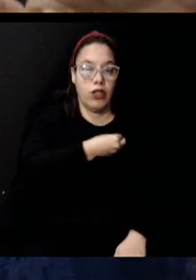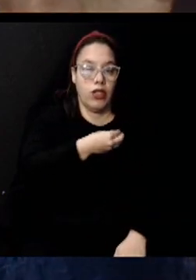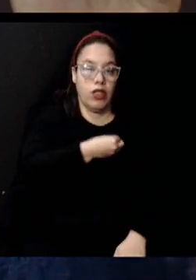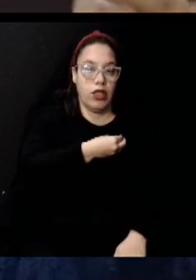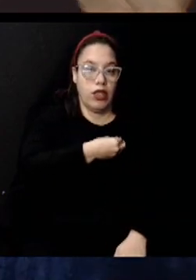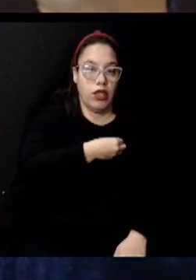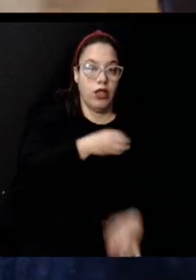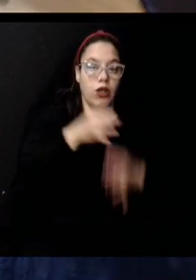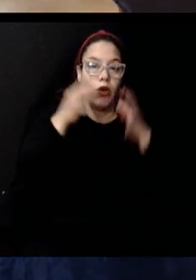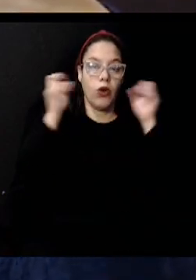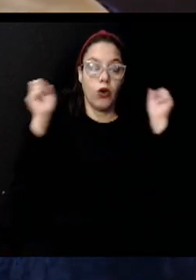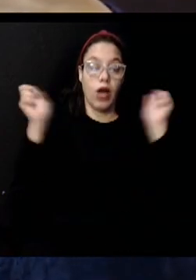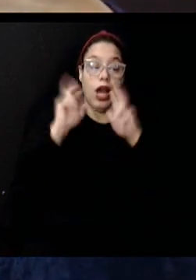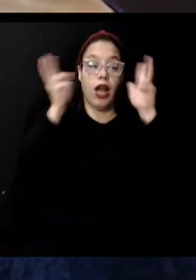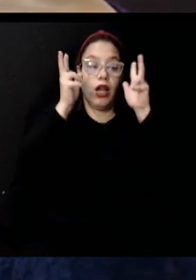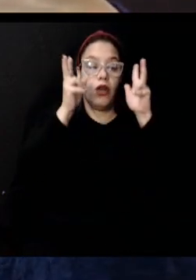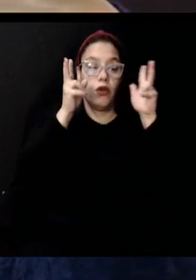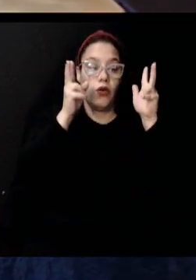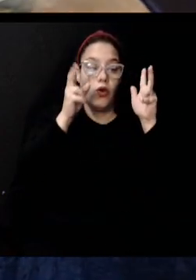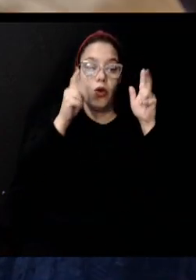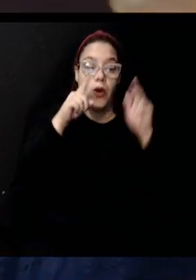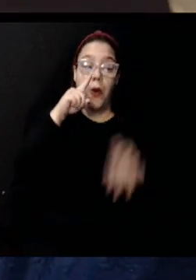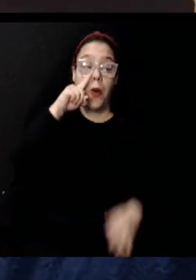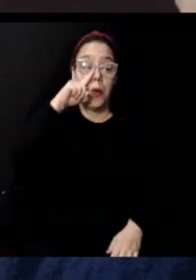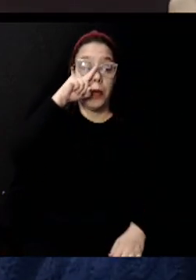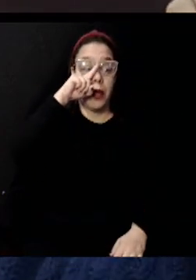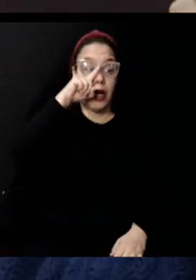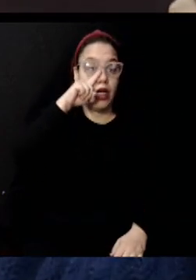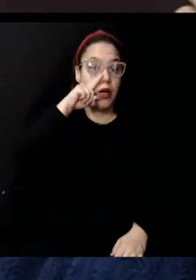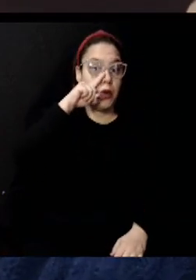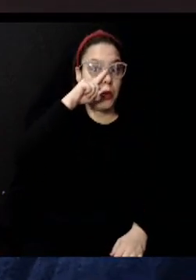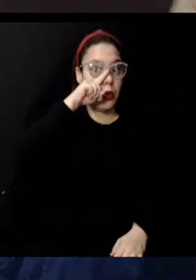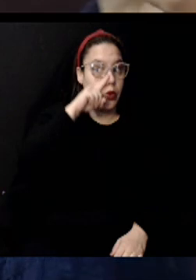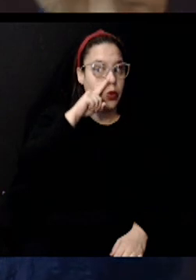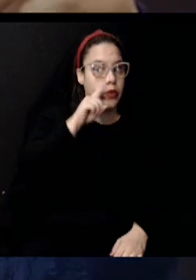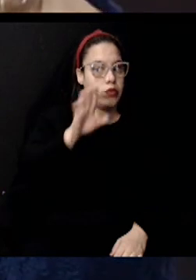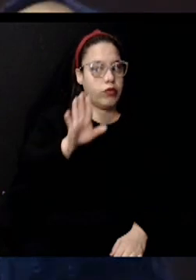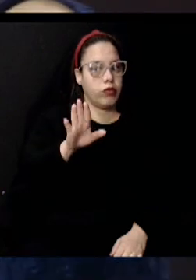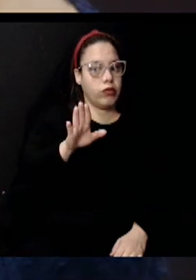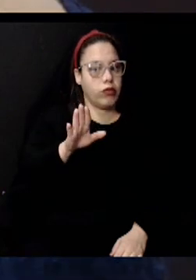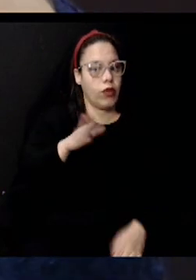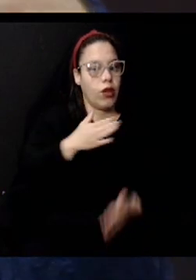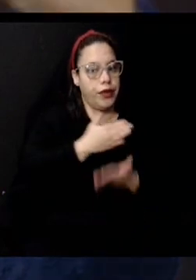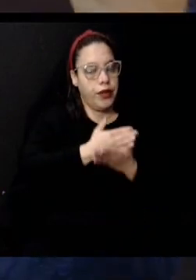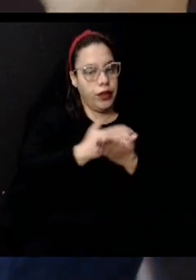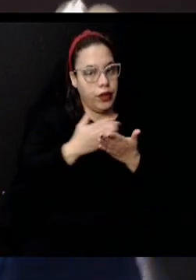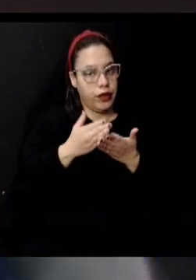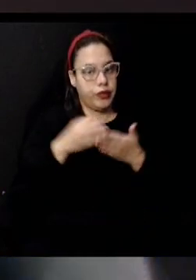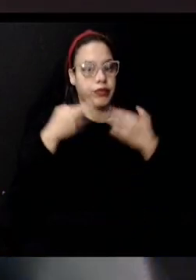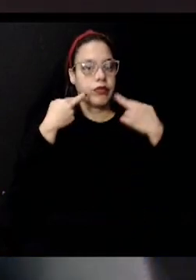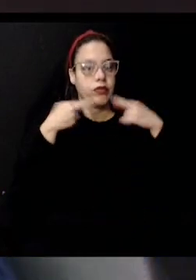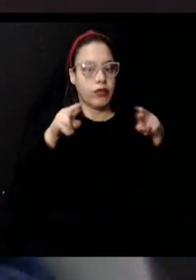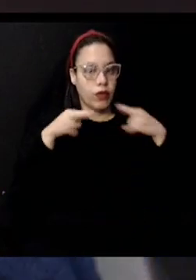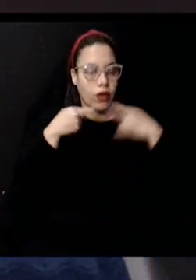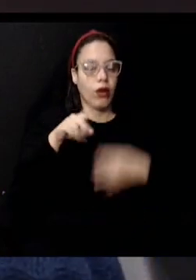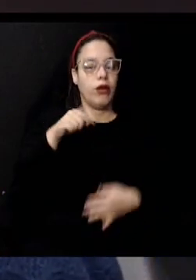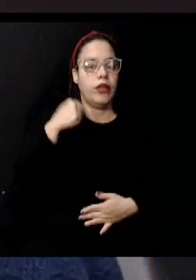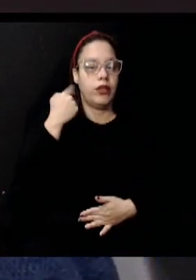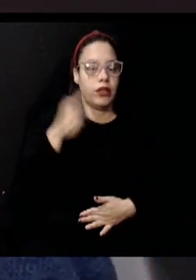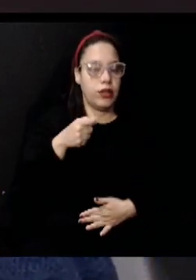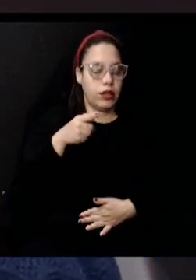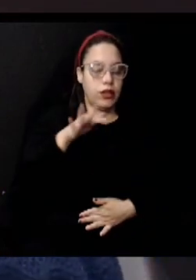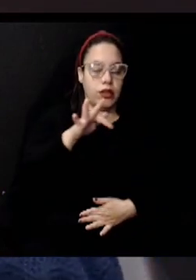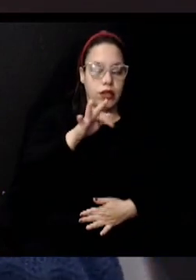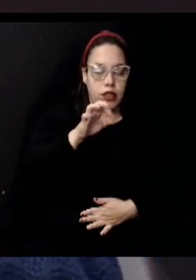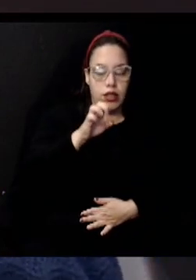com aquilo que te traz perigo. Uhum. E aí é que a gente começa a reclamar. E aí entra uma outra coisa dentro do que a Fernanda está dizendo, a gente